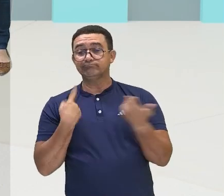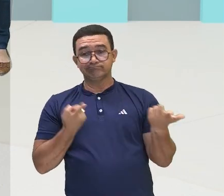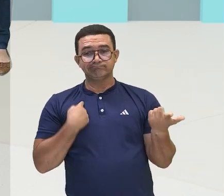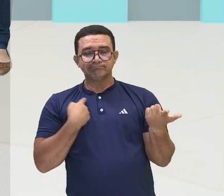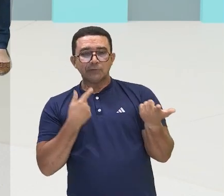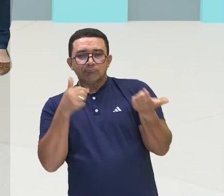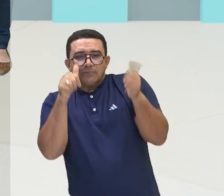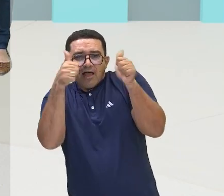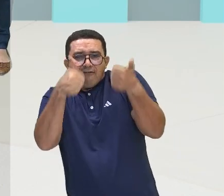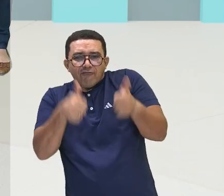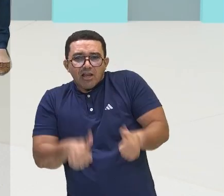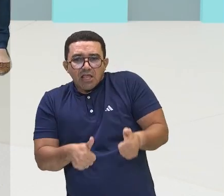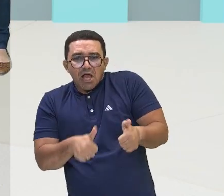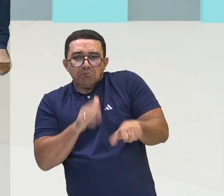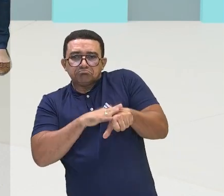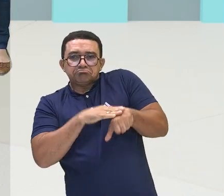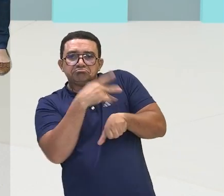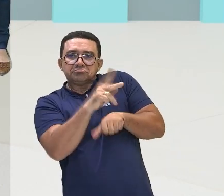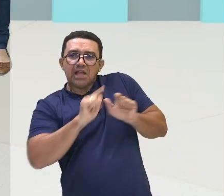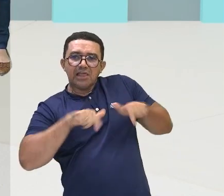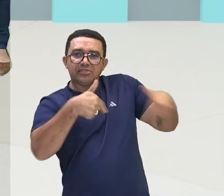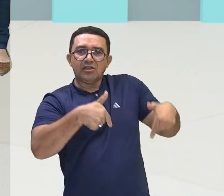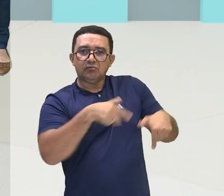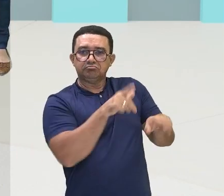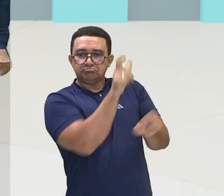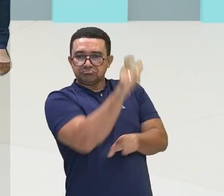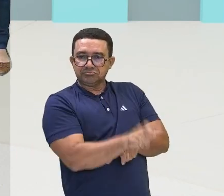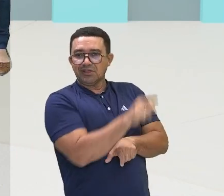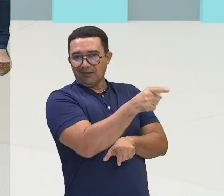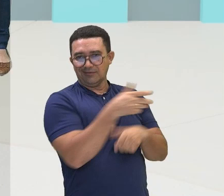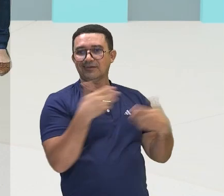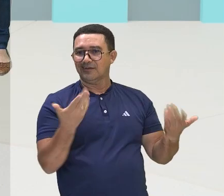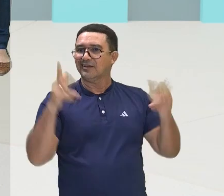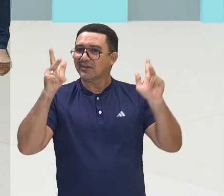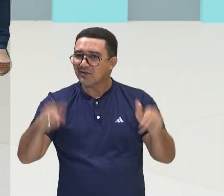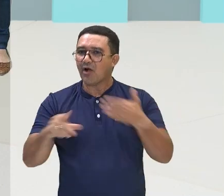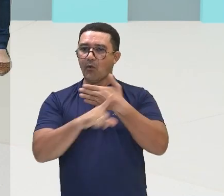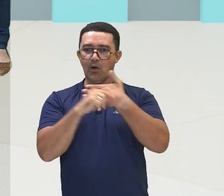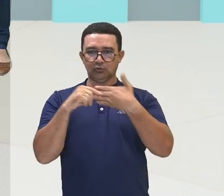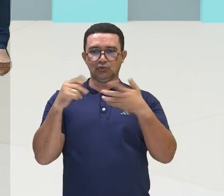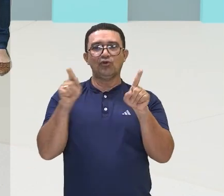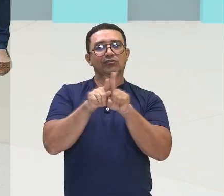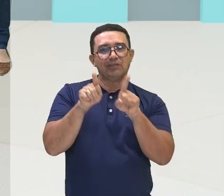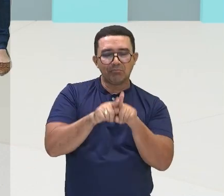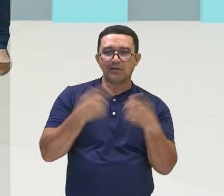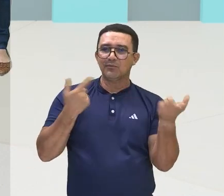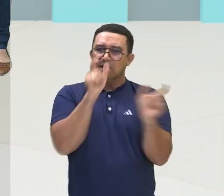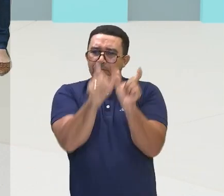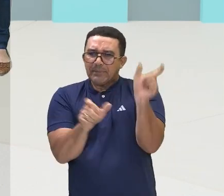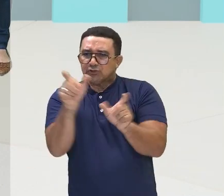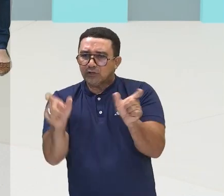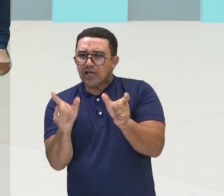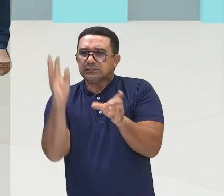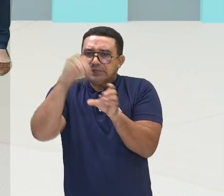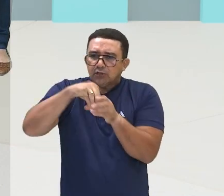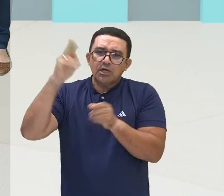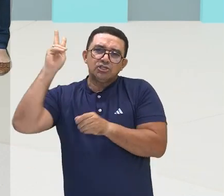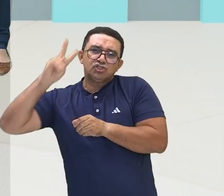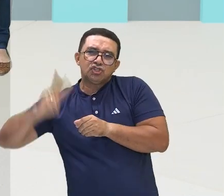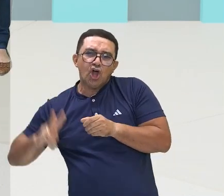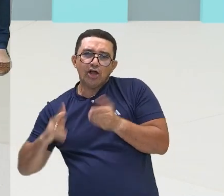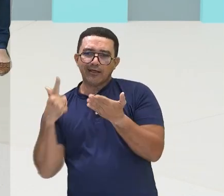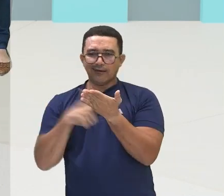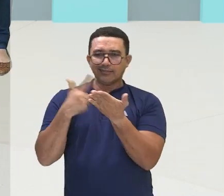É justamente isso que o autor vai fazer na obra literária, porque vocês vão perceber que as pessoas mentem lá, as pessoas roubam, as